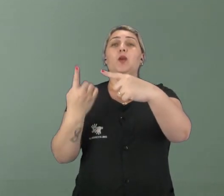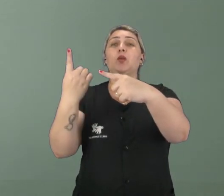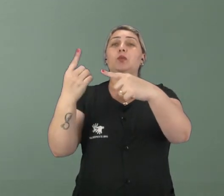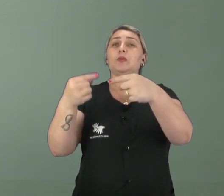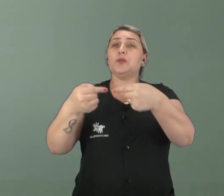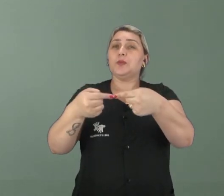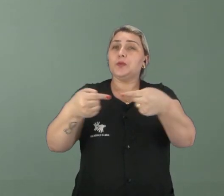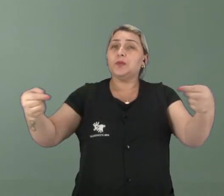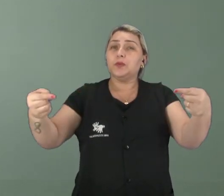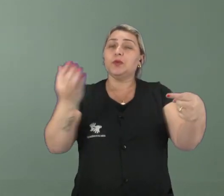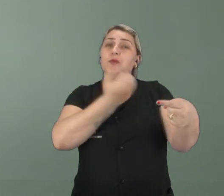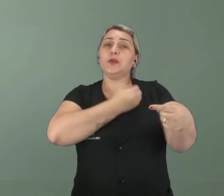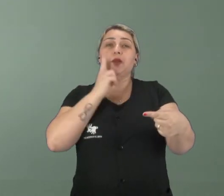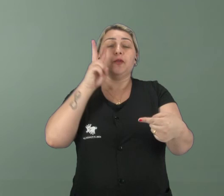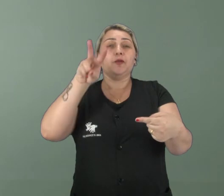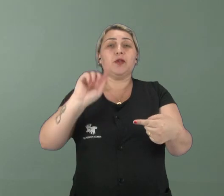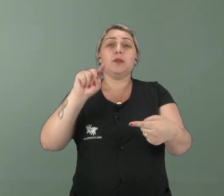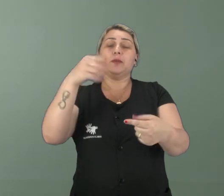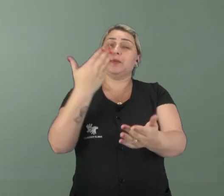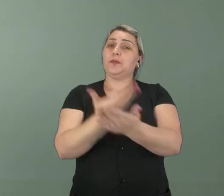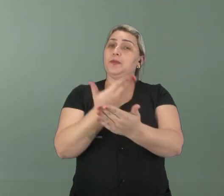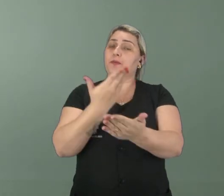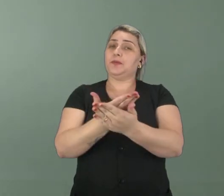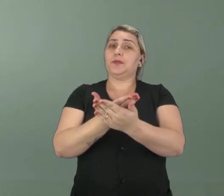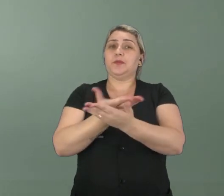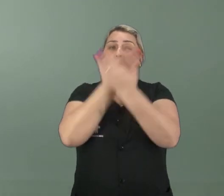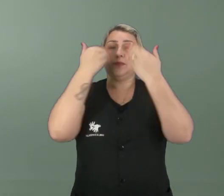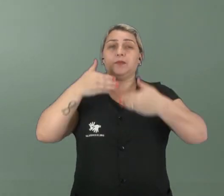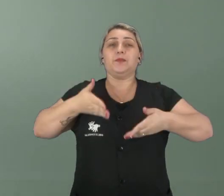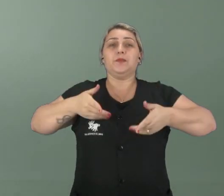reta numérica, né? Te vejo na próxima